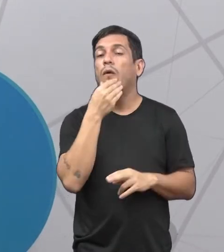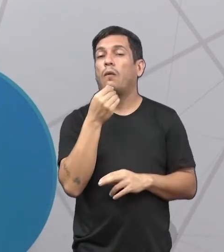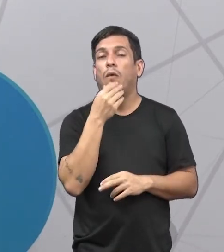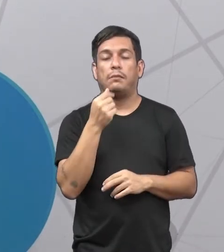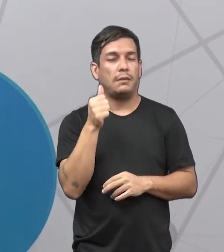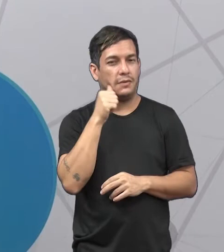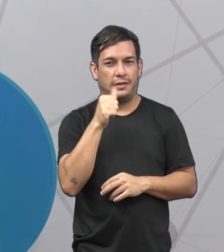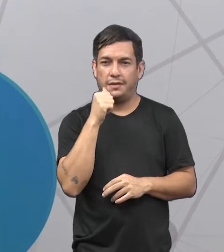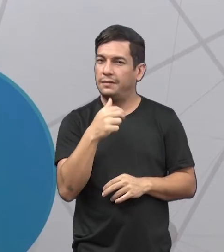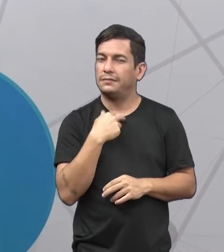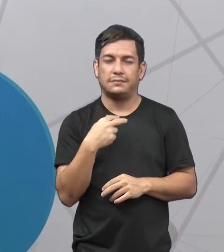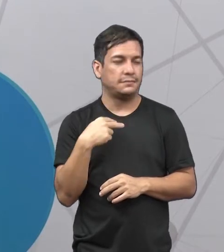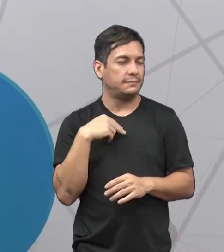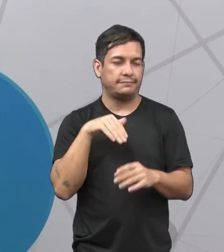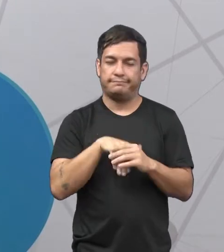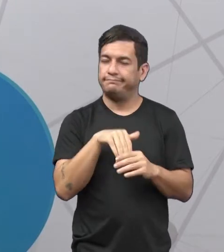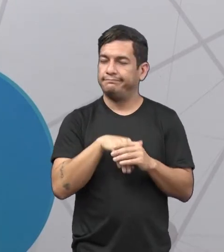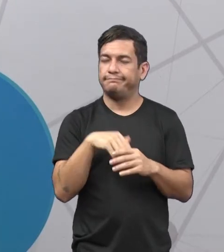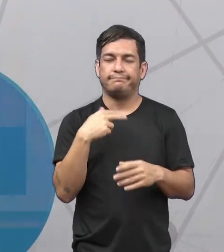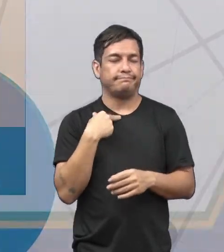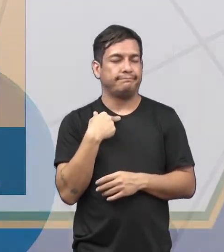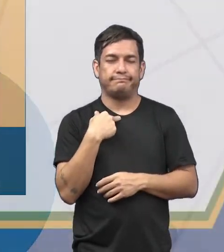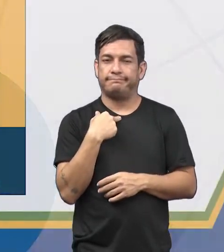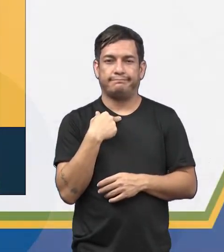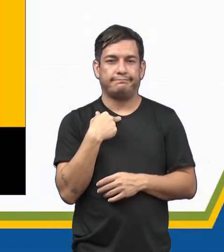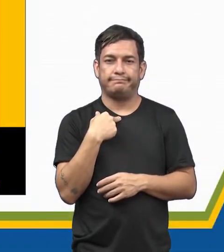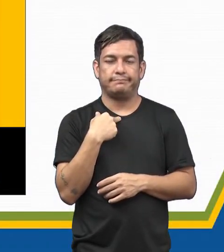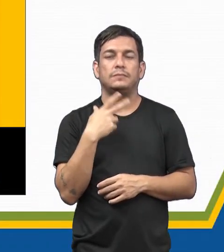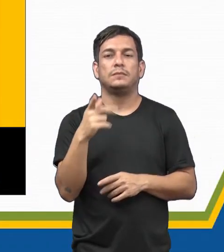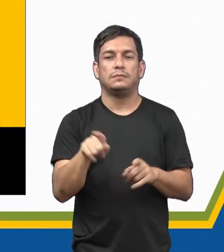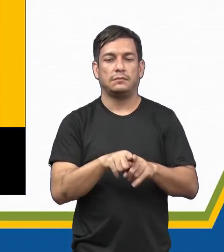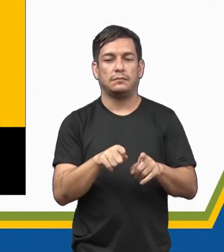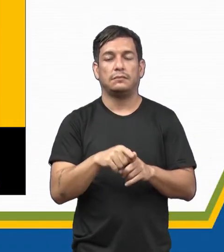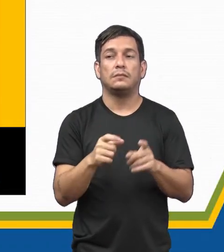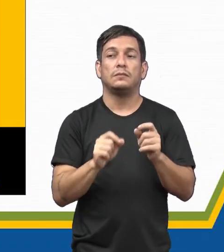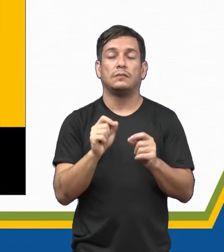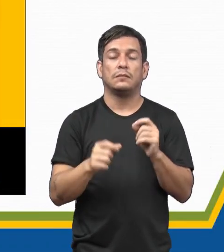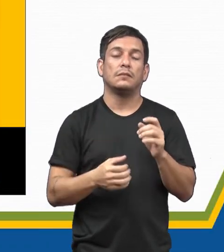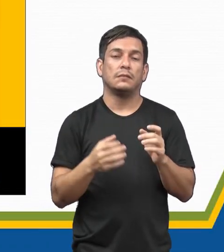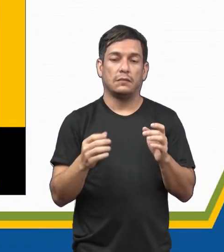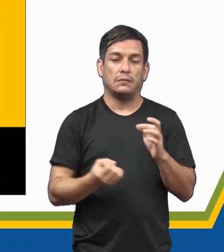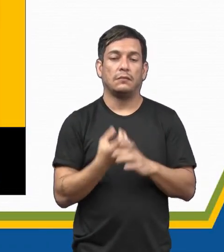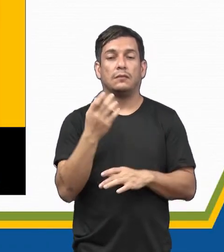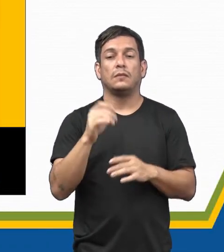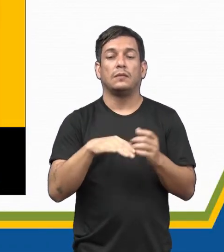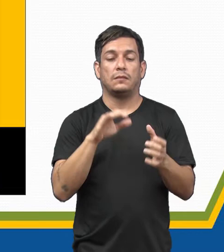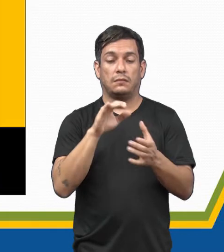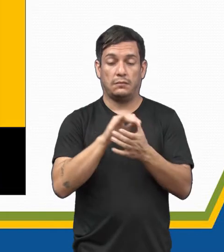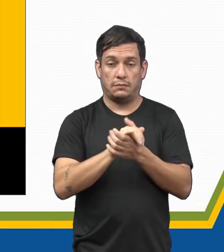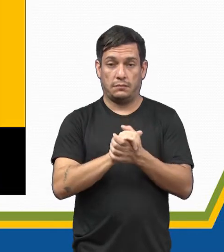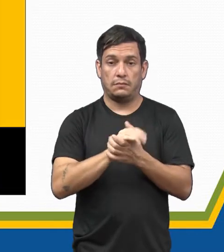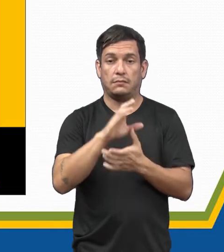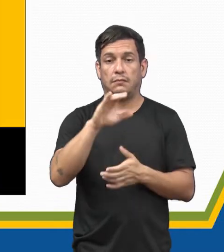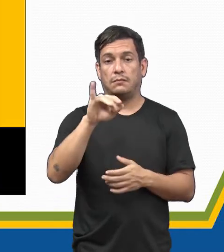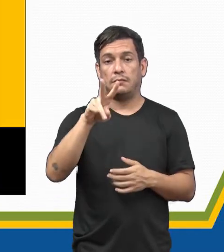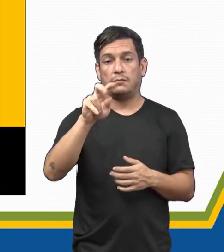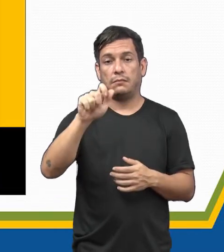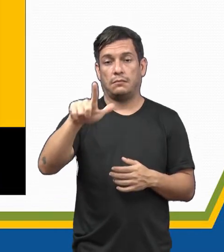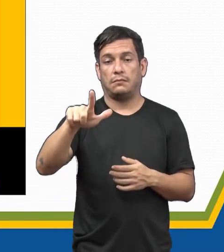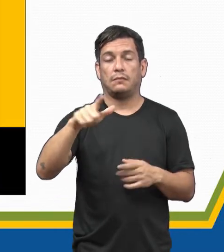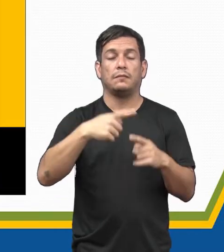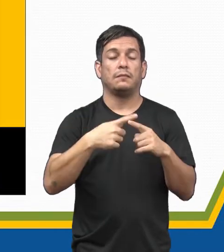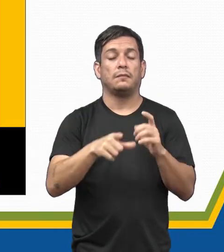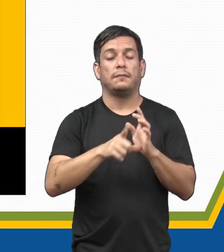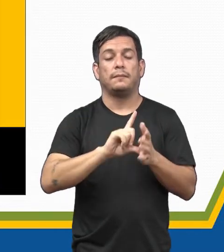poderiam, então, participar das eleições. Também foi instituído o casamento civil, porque antes da implantação